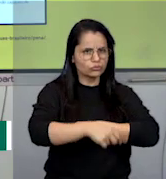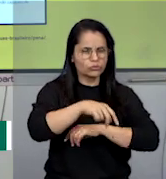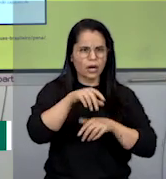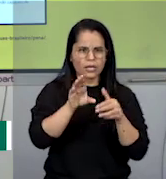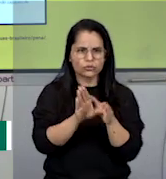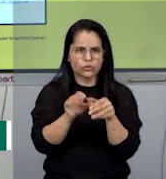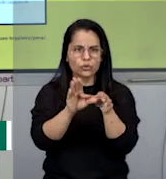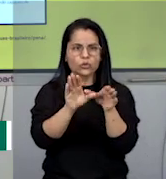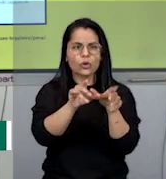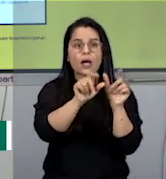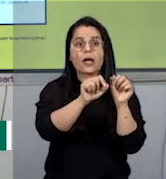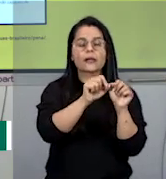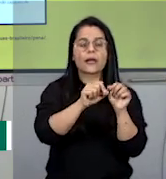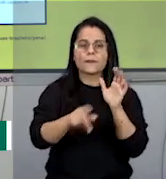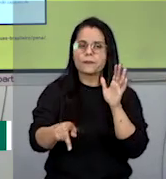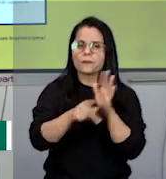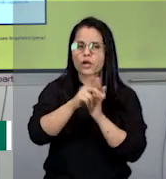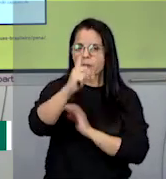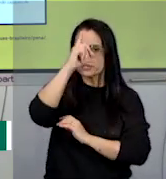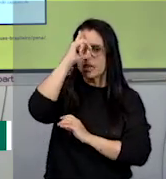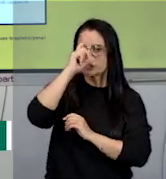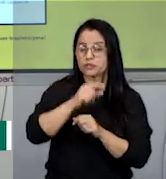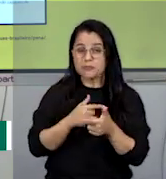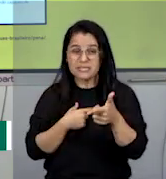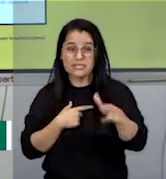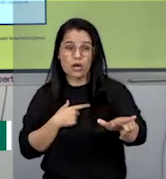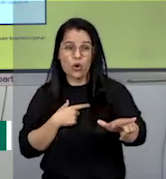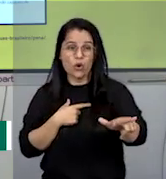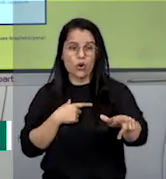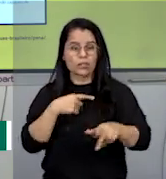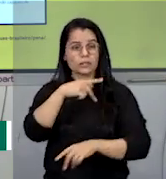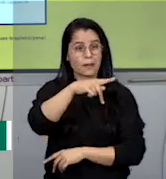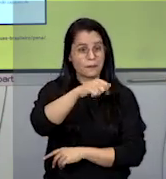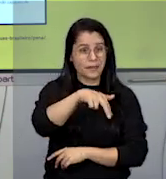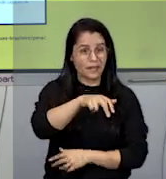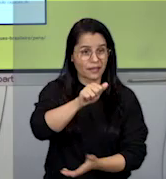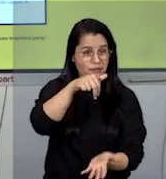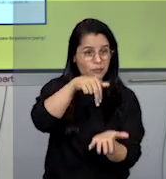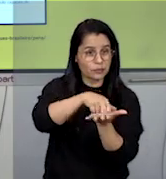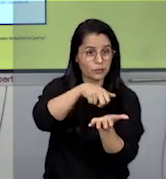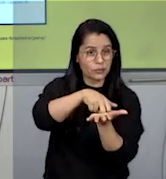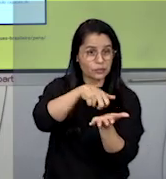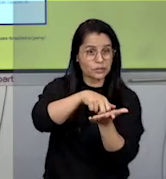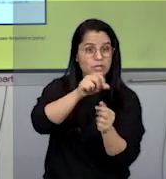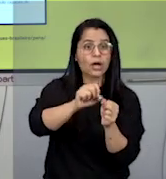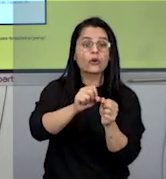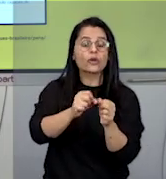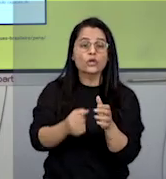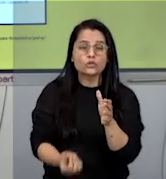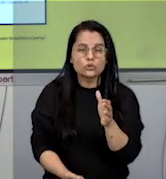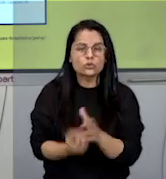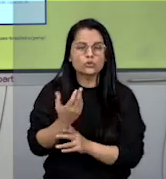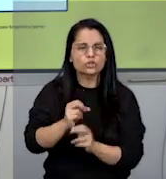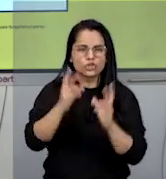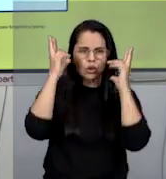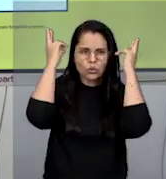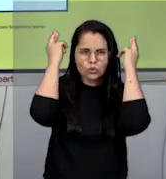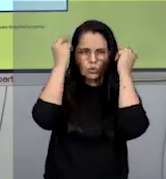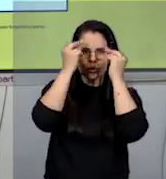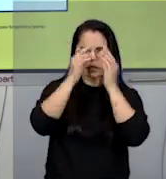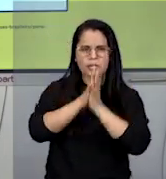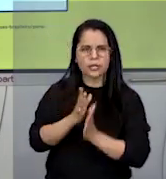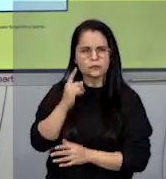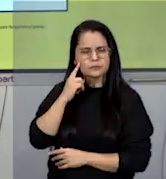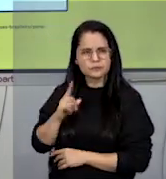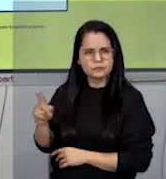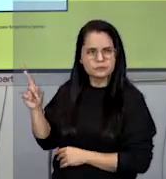ave veio do latim, mas essa pena aqui, que é de punição, ela veio do grego. Nós